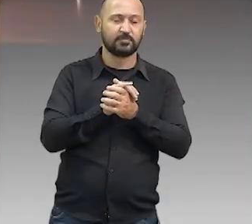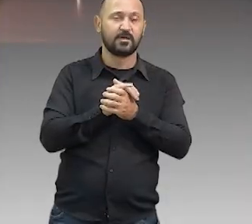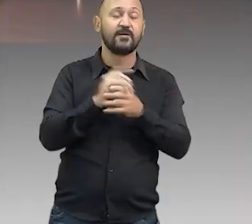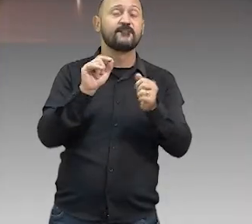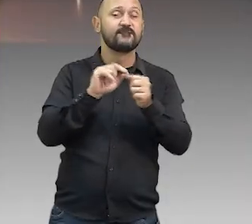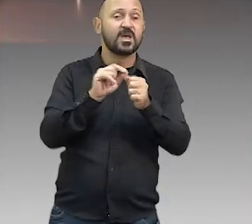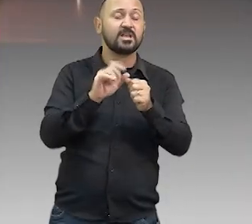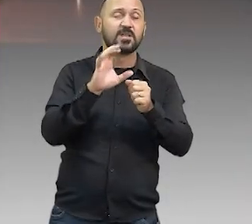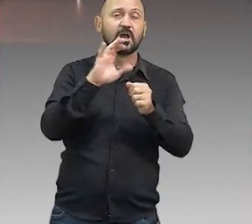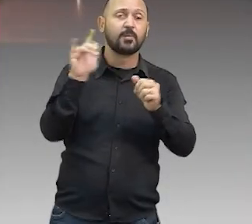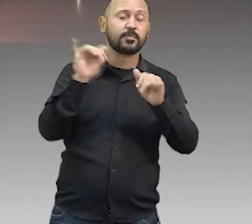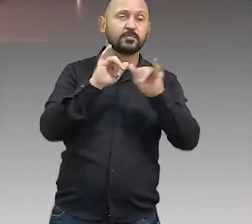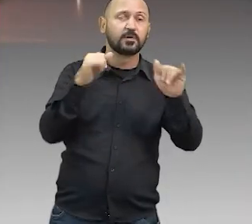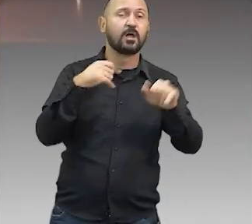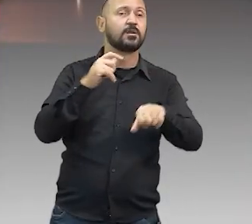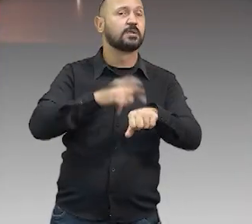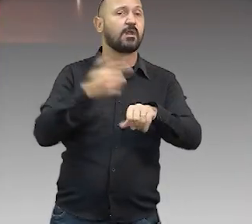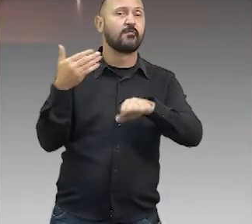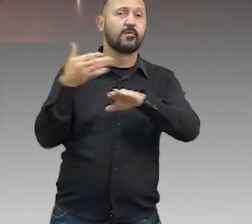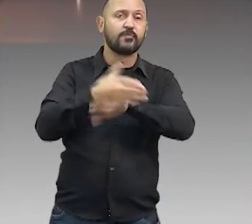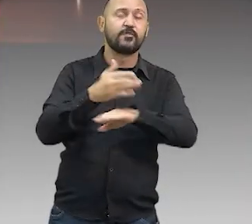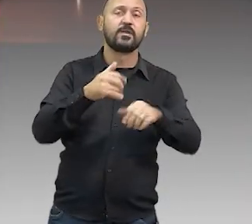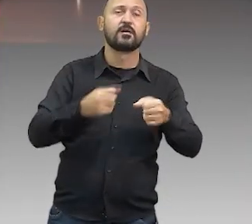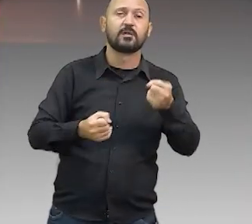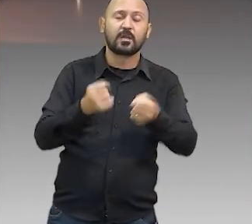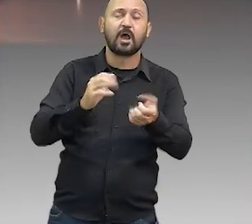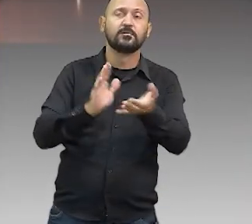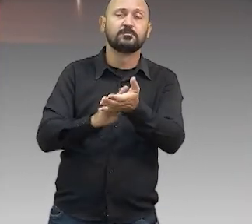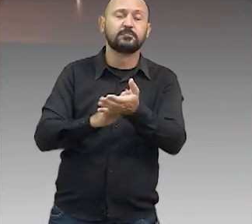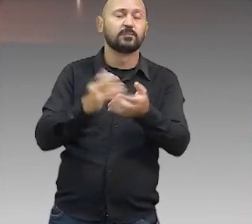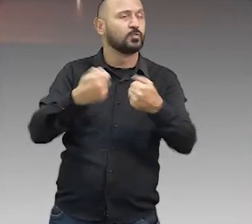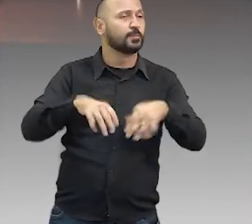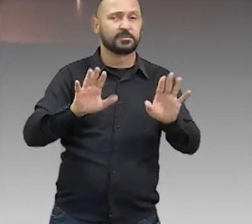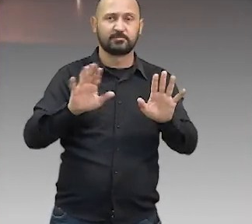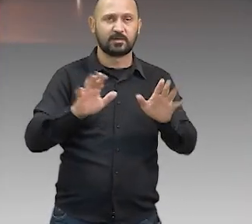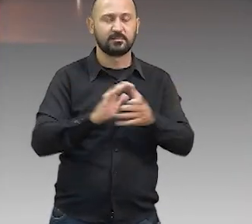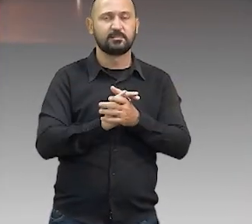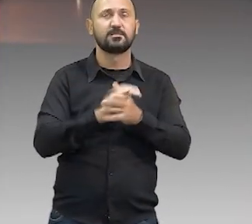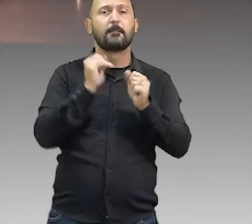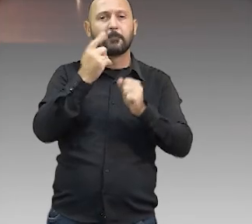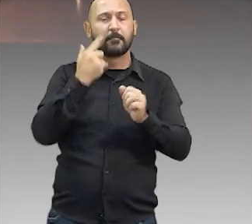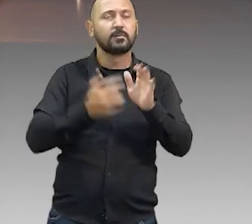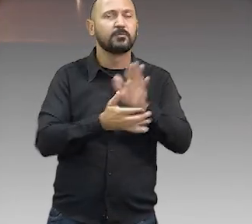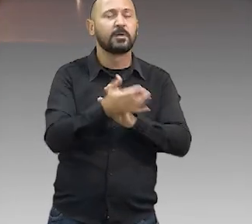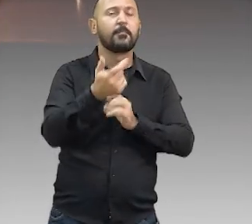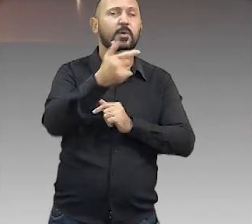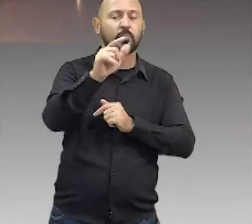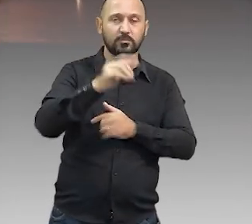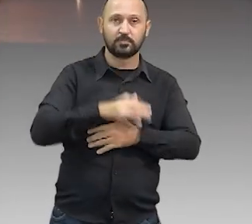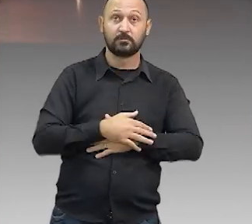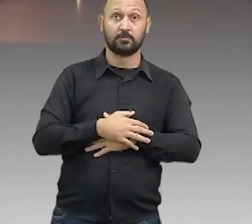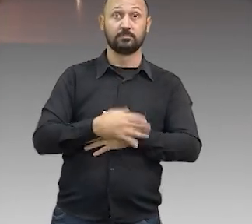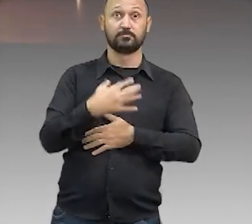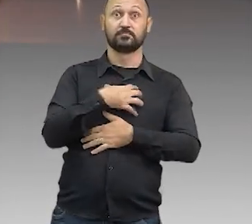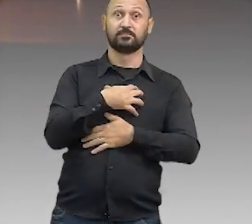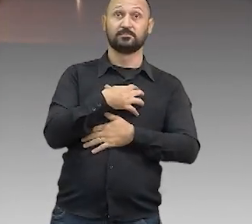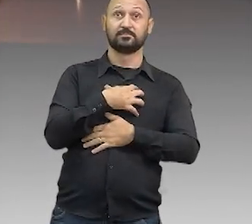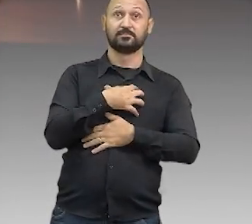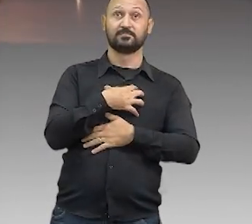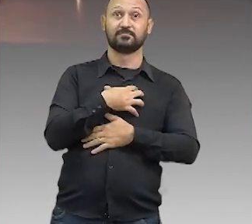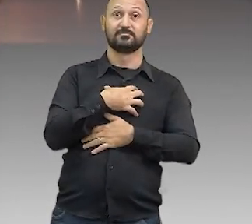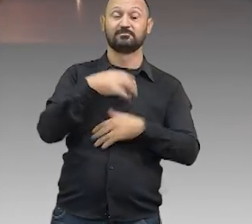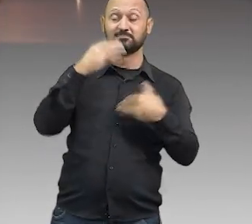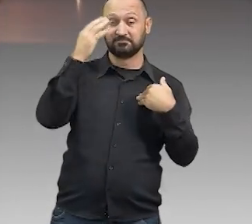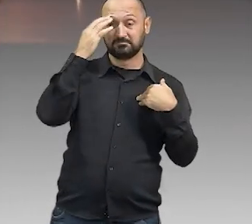matéria, toda hora veio carro aqui, gente entregando, eu não preciso. Você pode levar para outra pessoa. Tá? Então isso é muito gratificante, isso é uma coisa